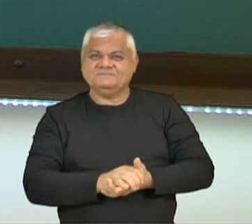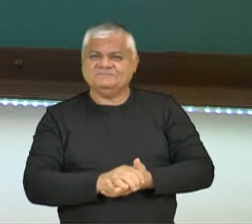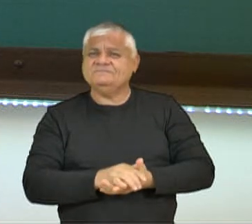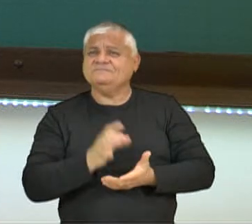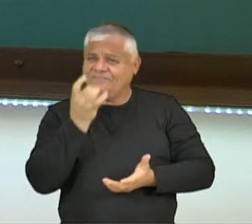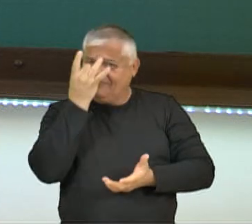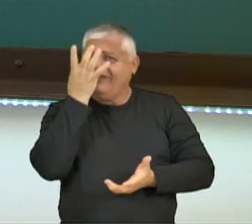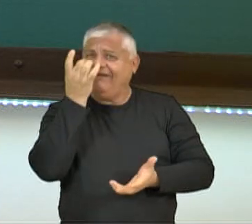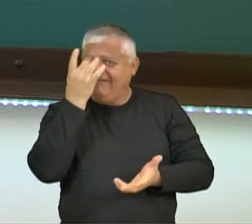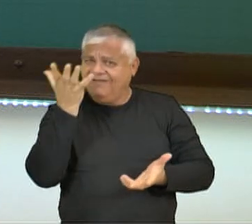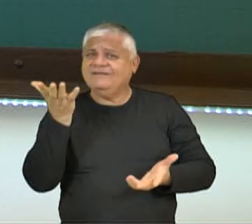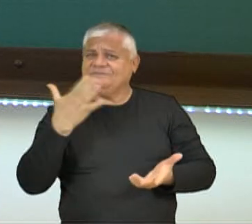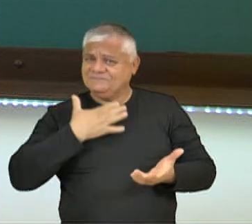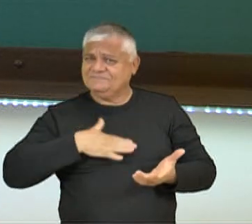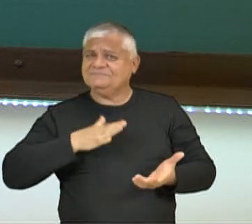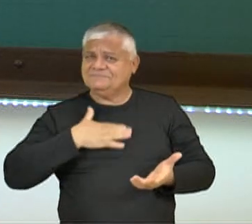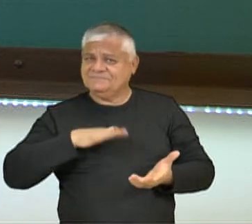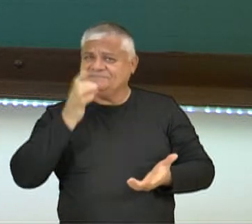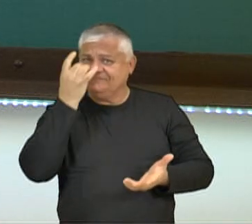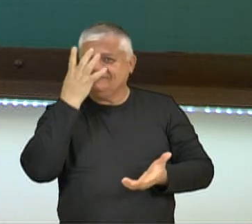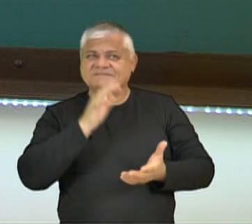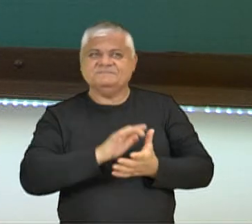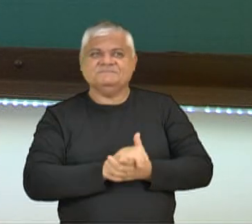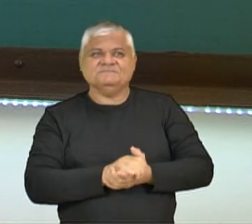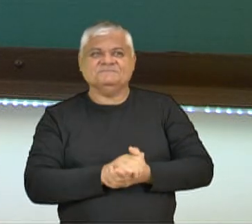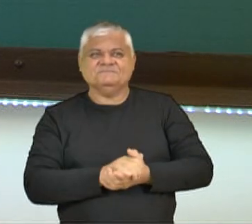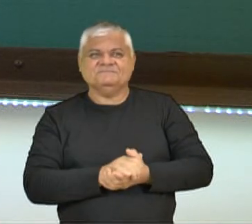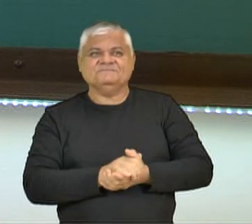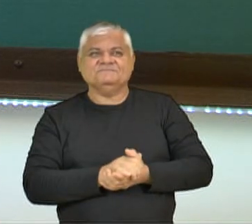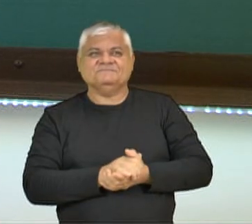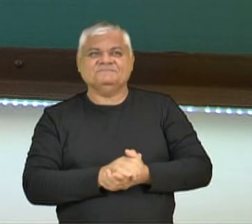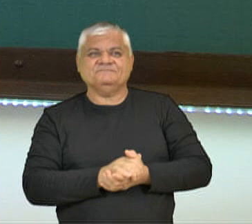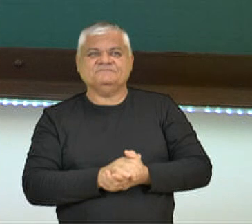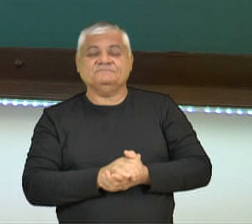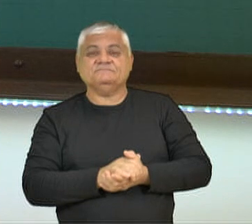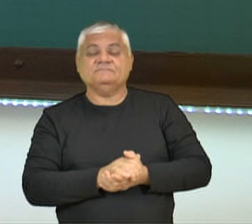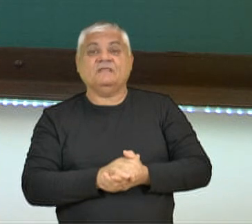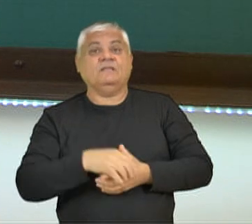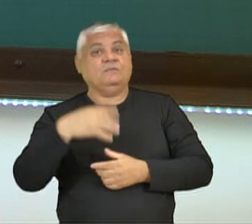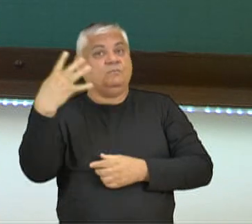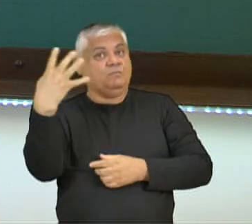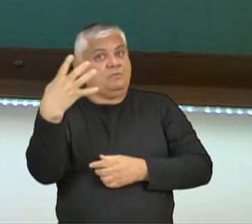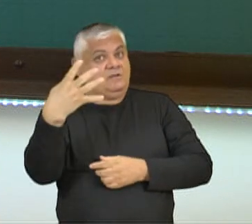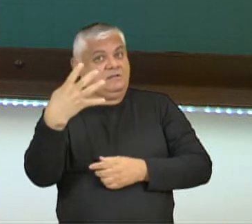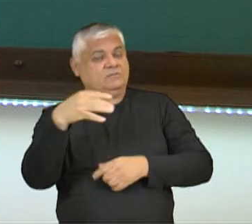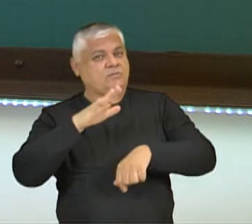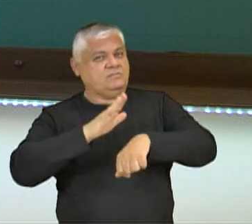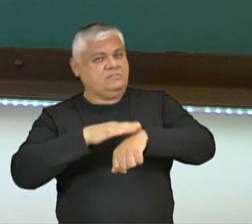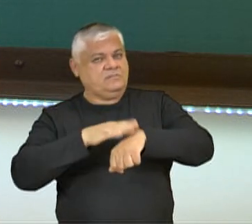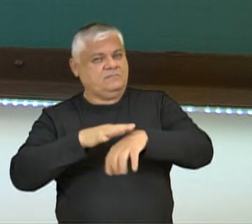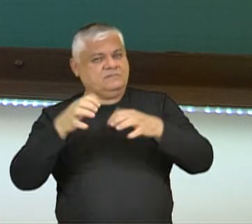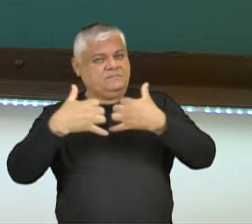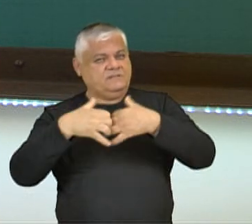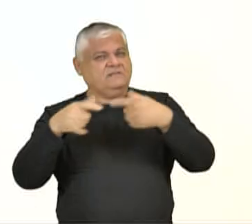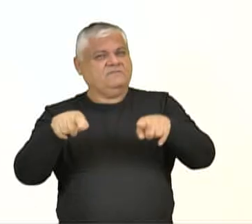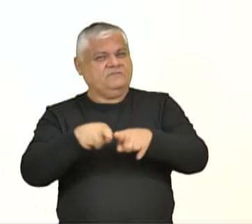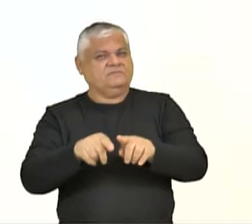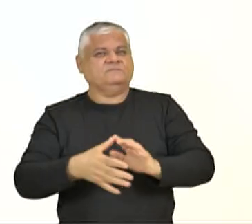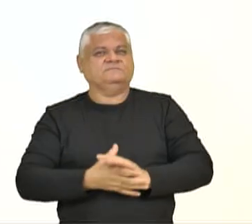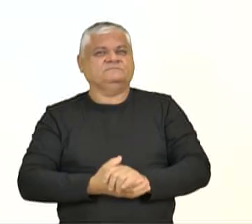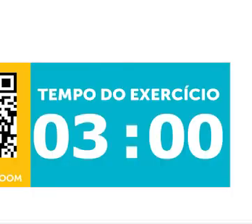não é difícil? É tranquilo. Bem facinho de fazer. E temos o 4. Vou dar um tempo para você pensar e já volto.